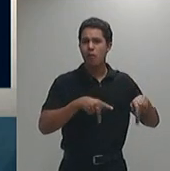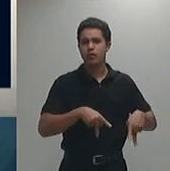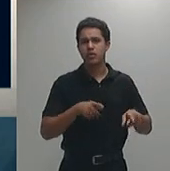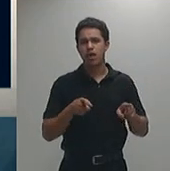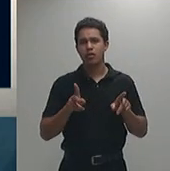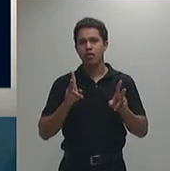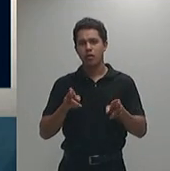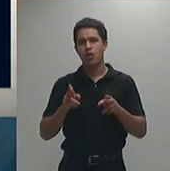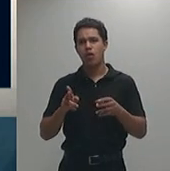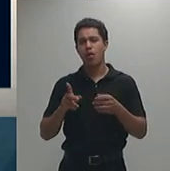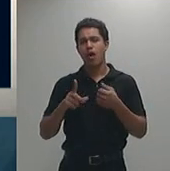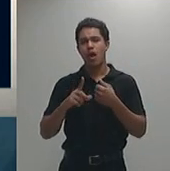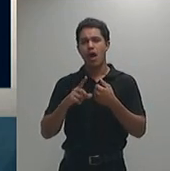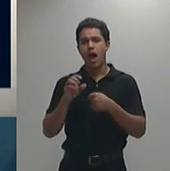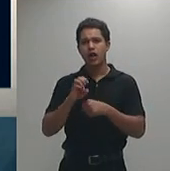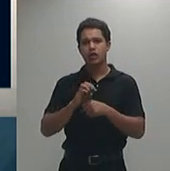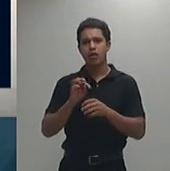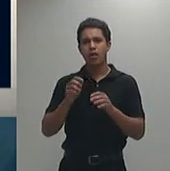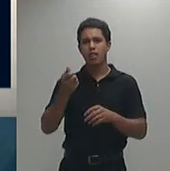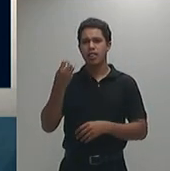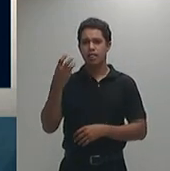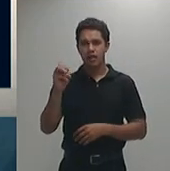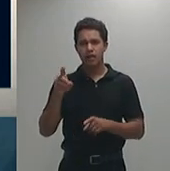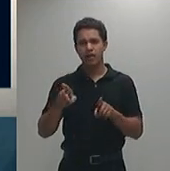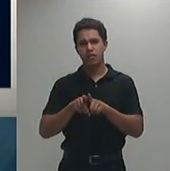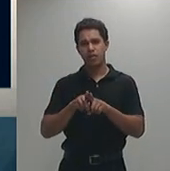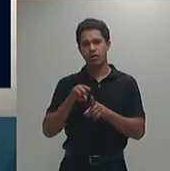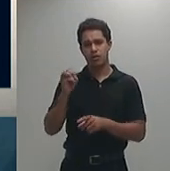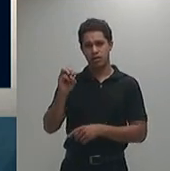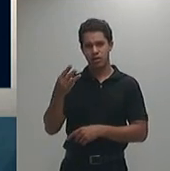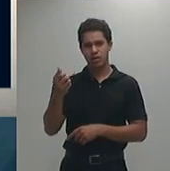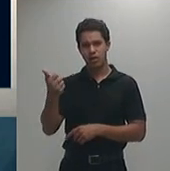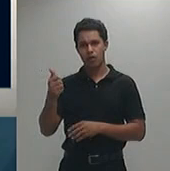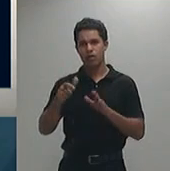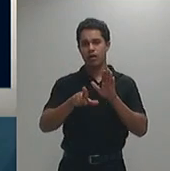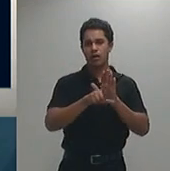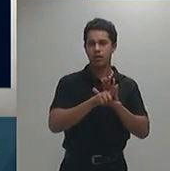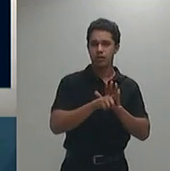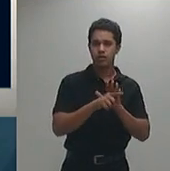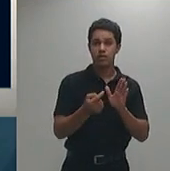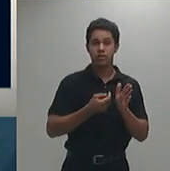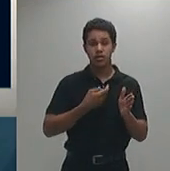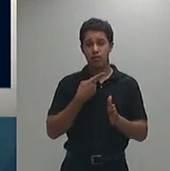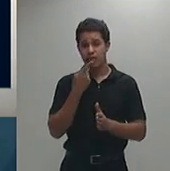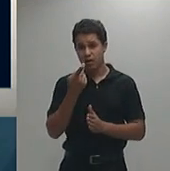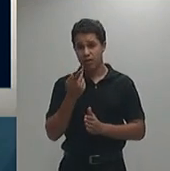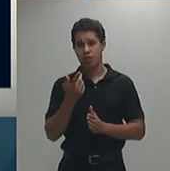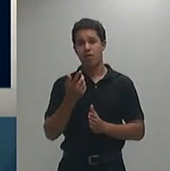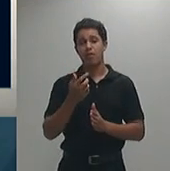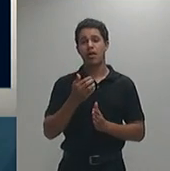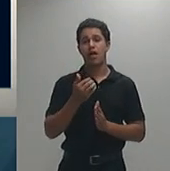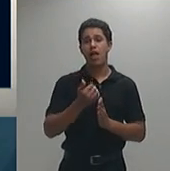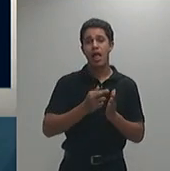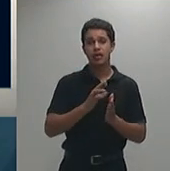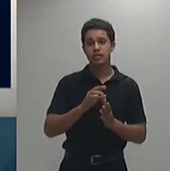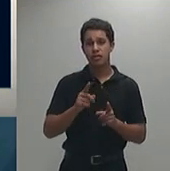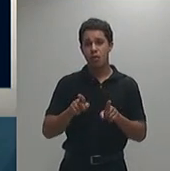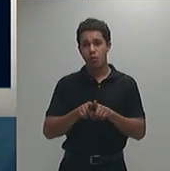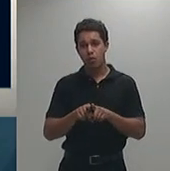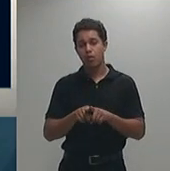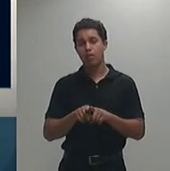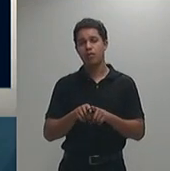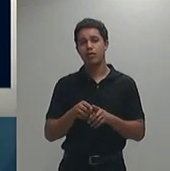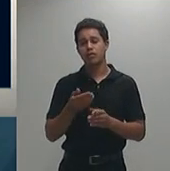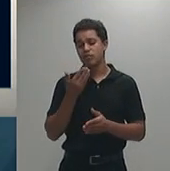e 31 da Lei estamos falando da rescisão por solicitação iniciativa do próprio tripulante